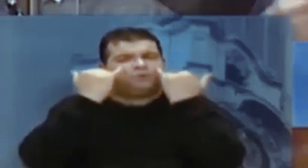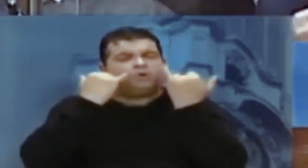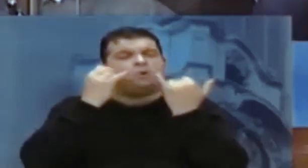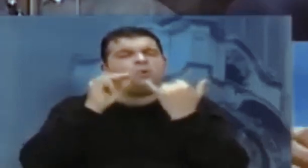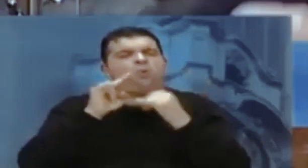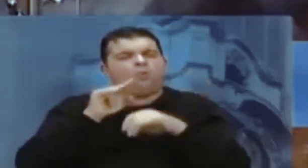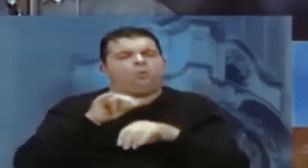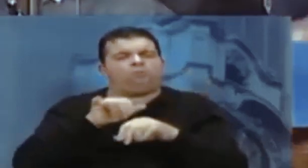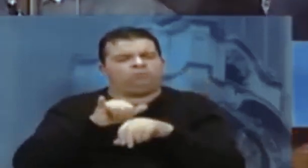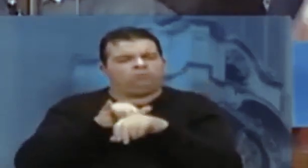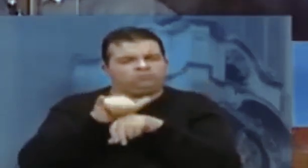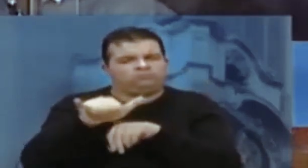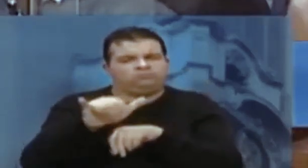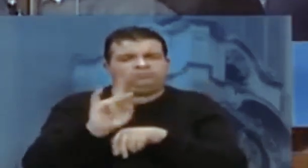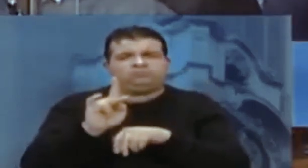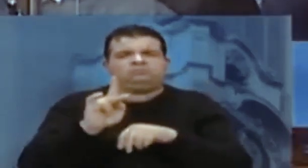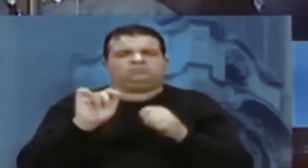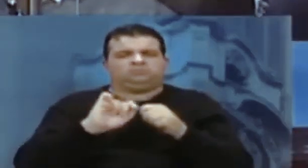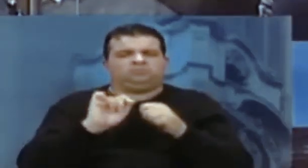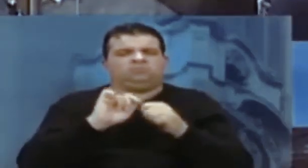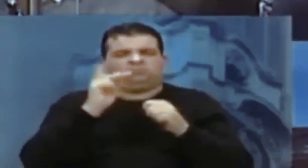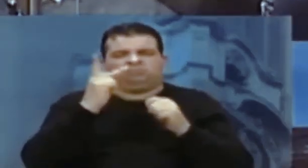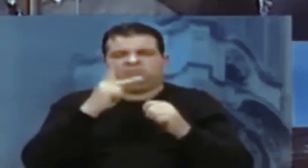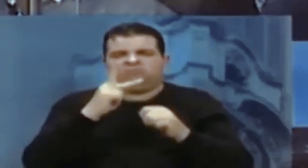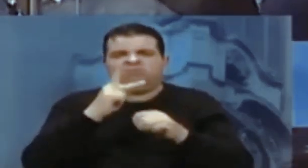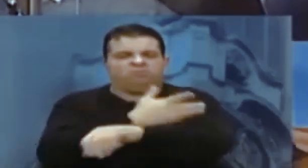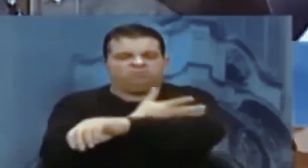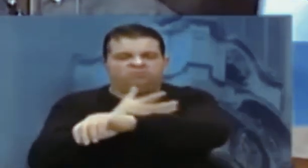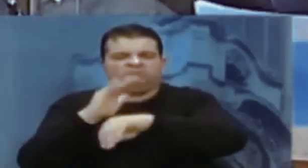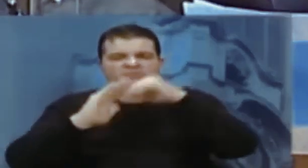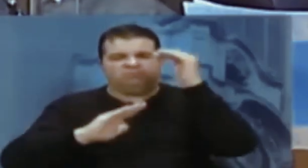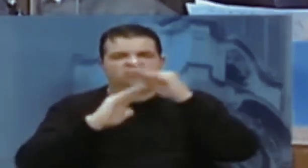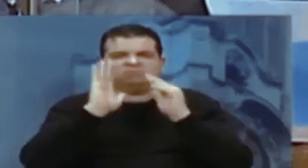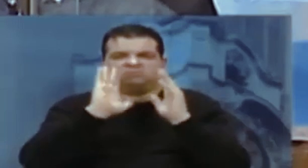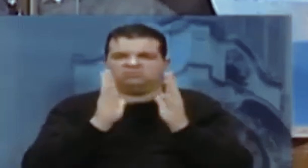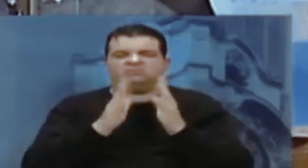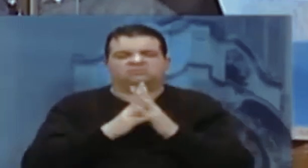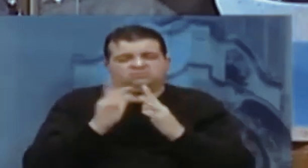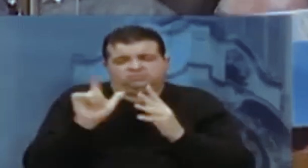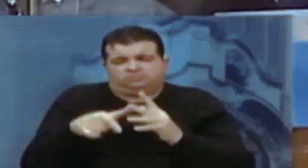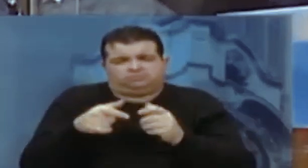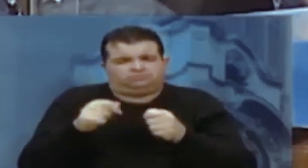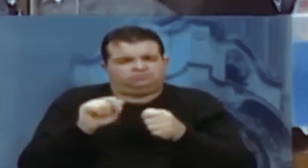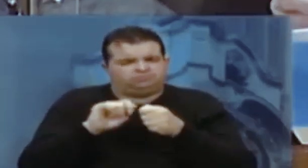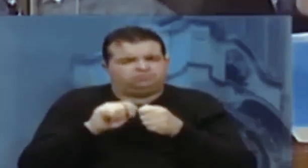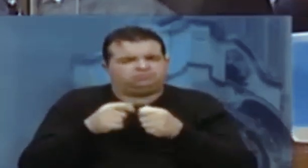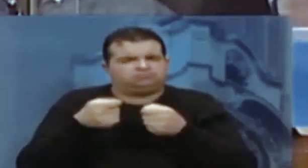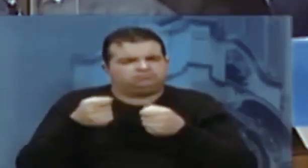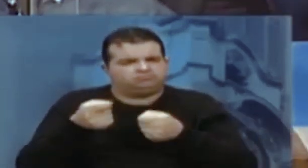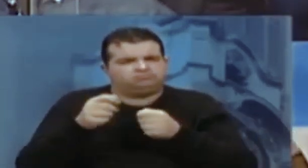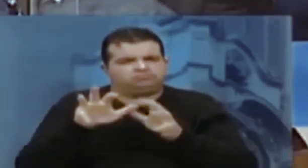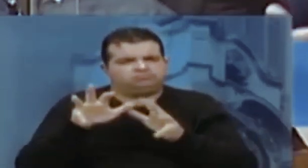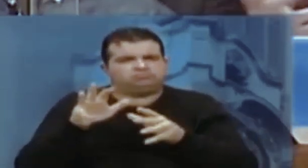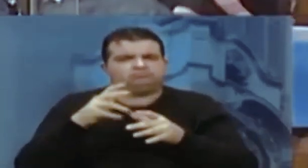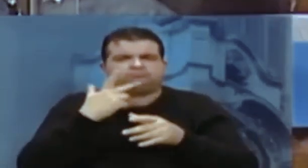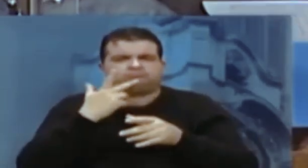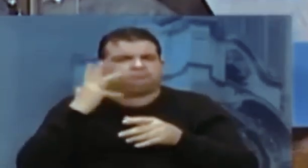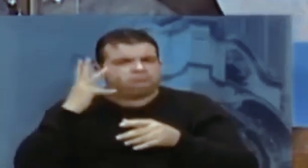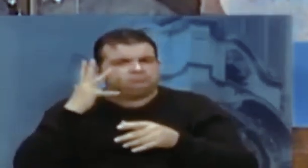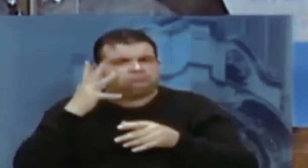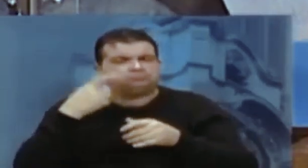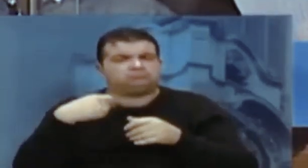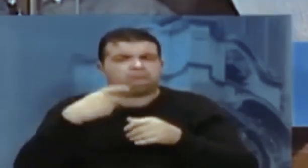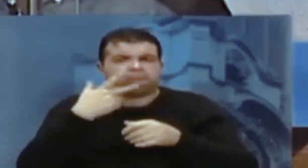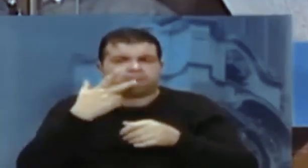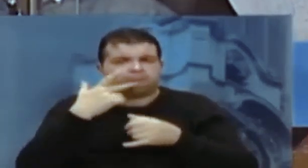faz parte da sua forma de agir. A jogadinha, né? Jogadinha, porque vem falar em discursinho aqui, a gente tem que